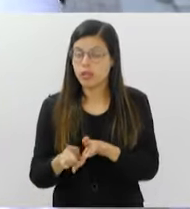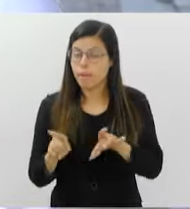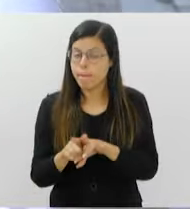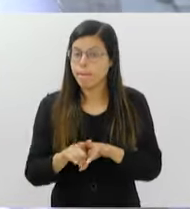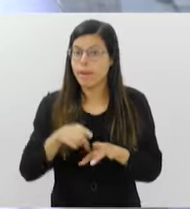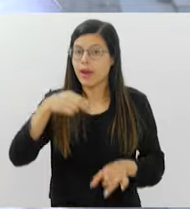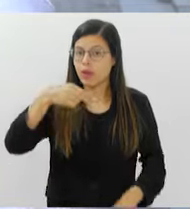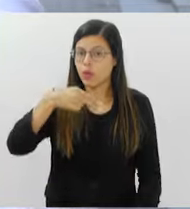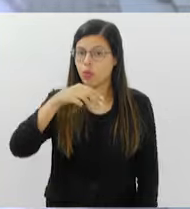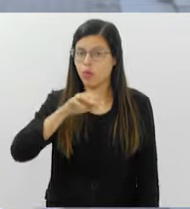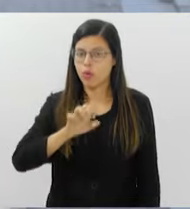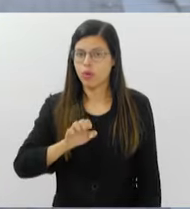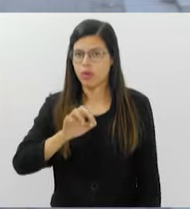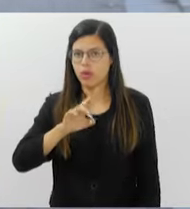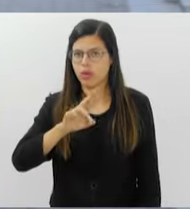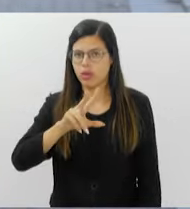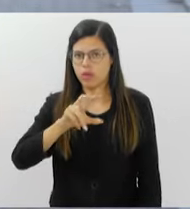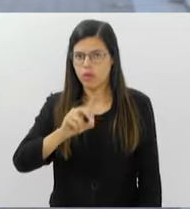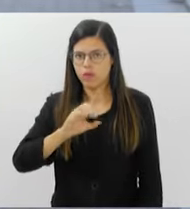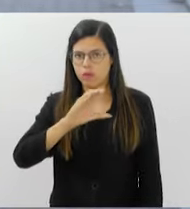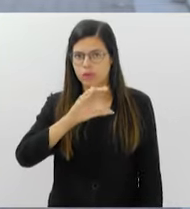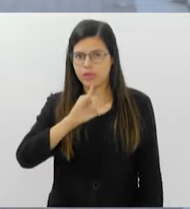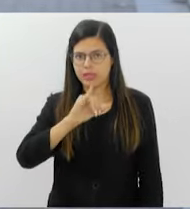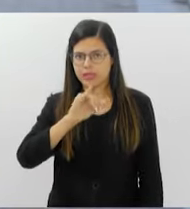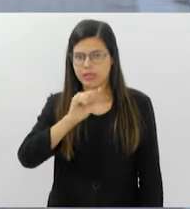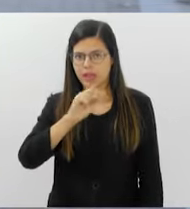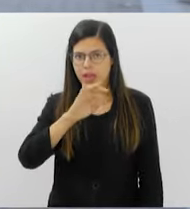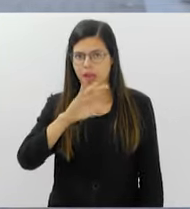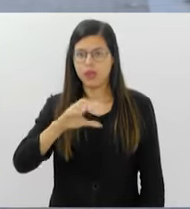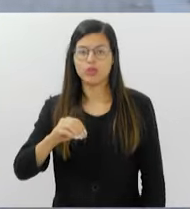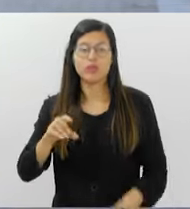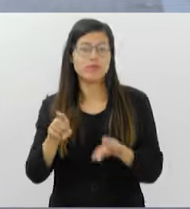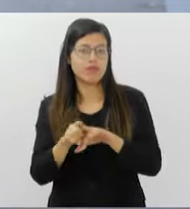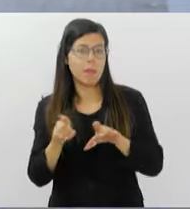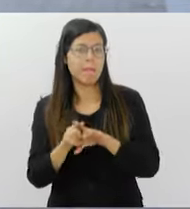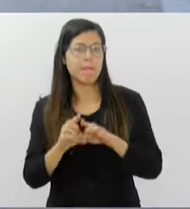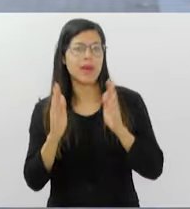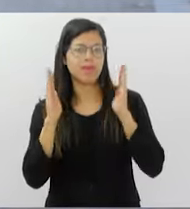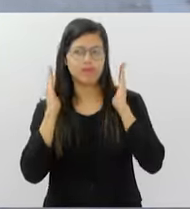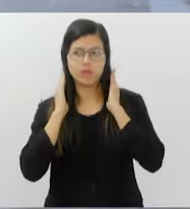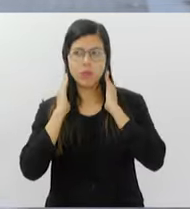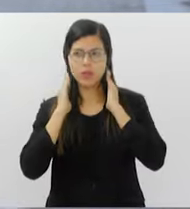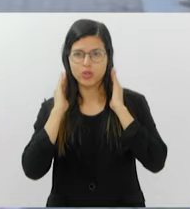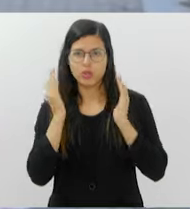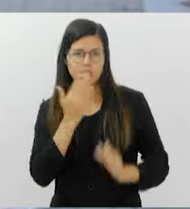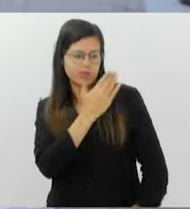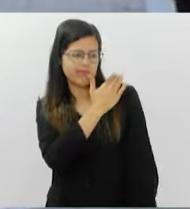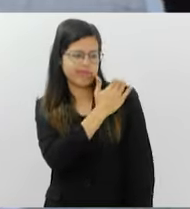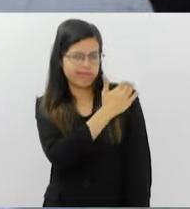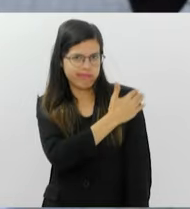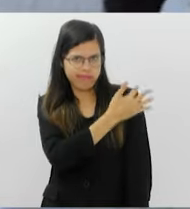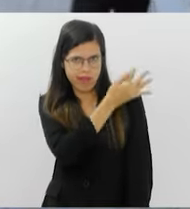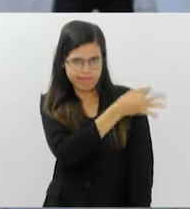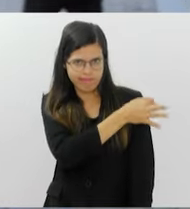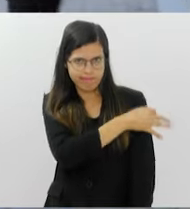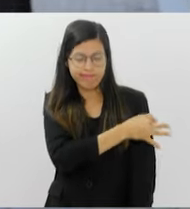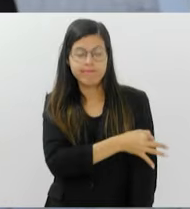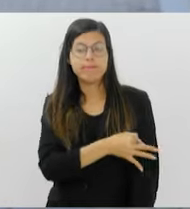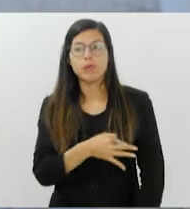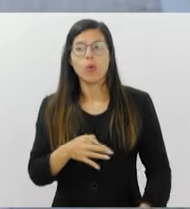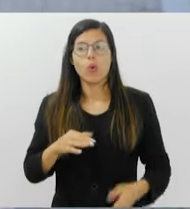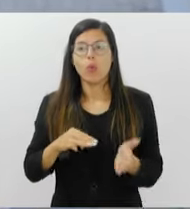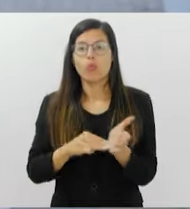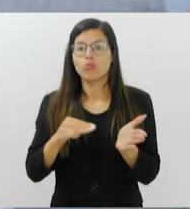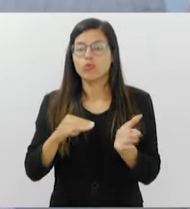que irradia para baixo da perna, a dor no pescoço, que também pode irradiar para os braços. E a causa desses sintomas normalmente são